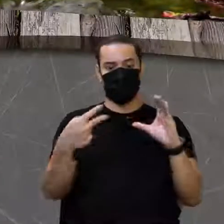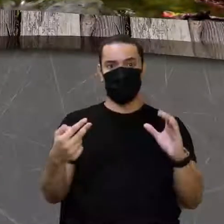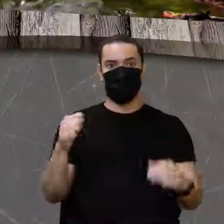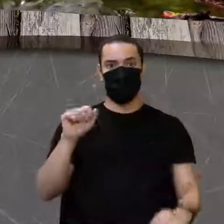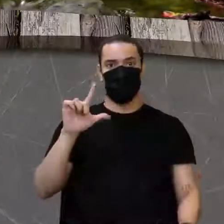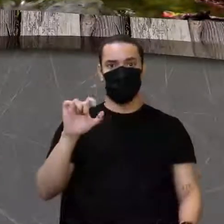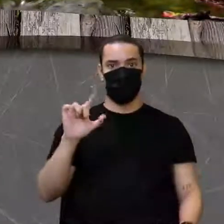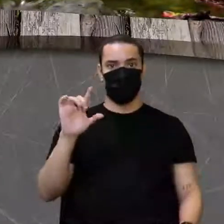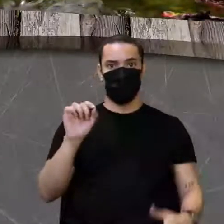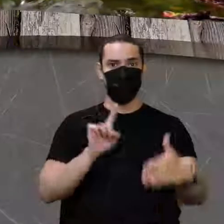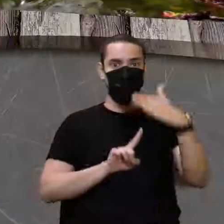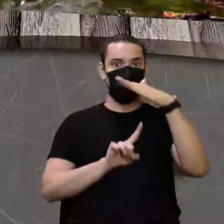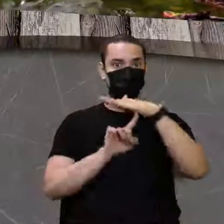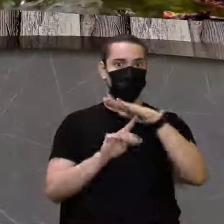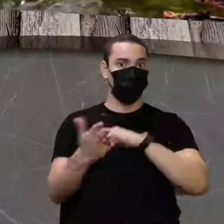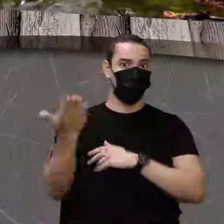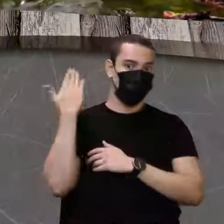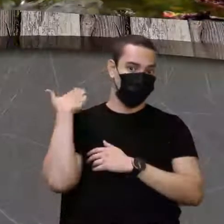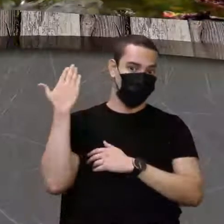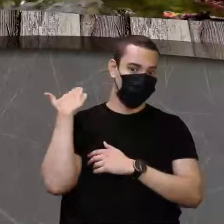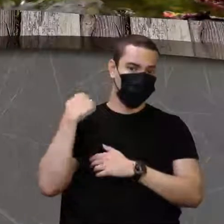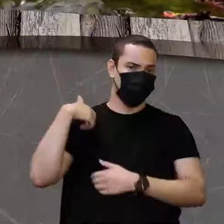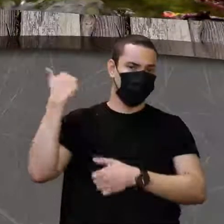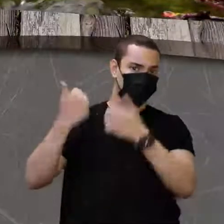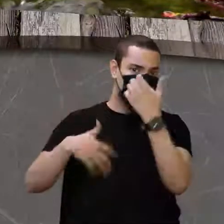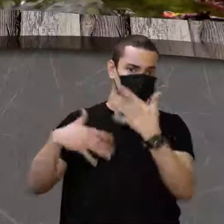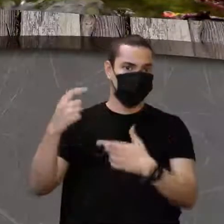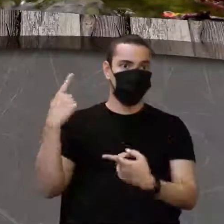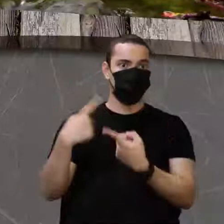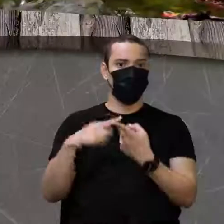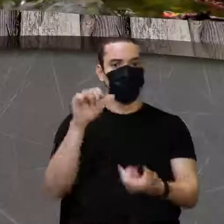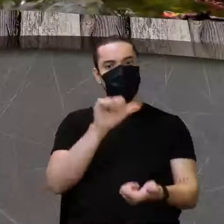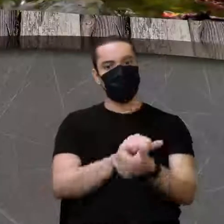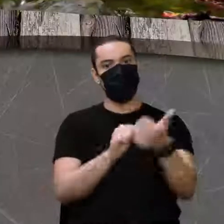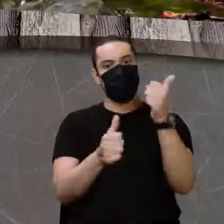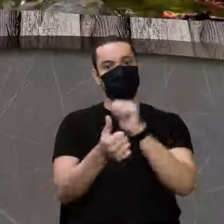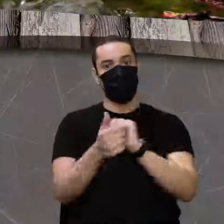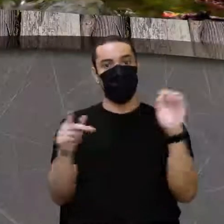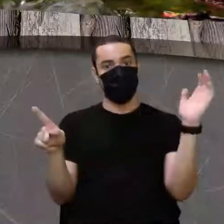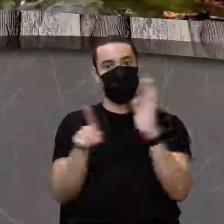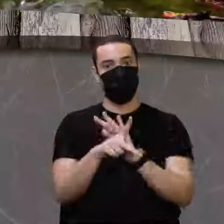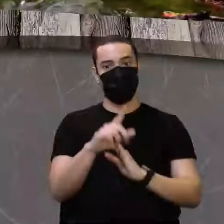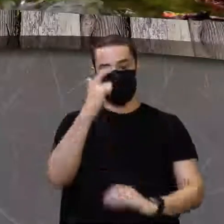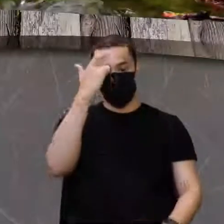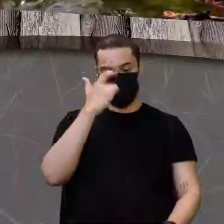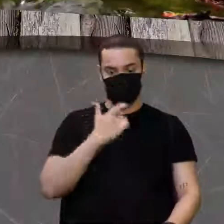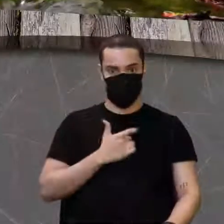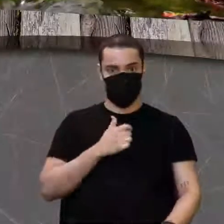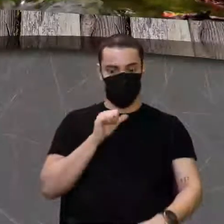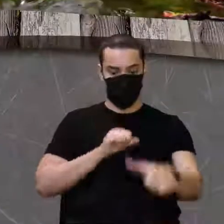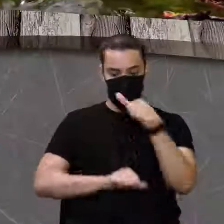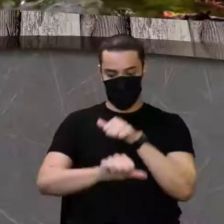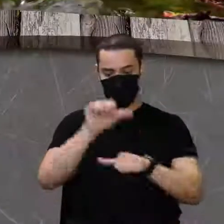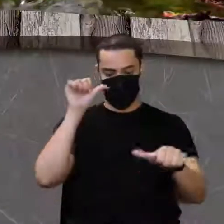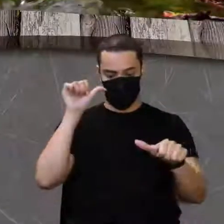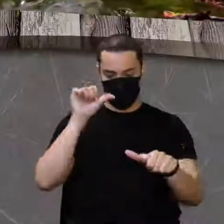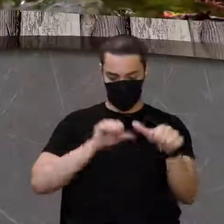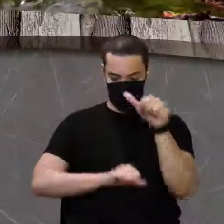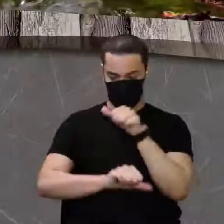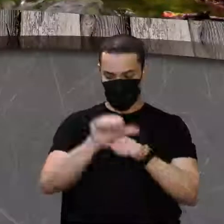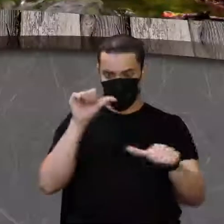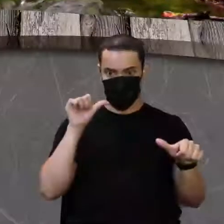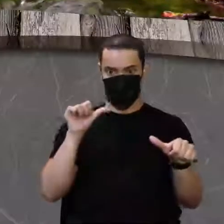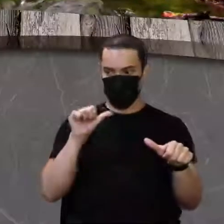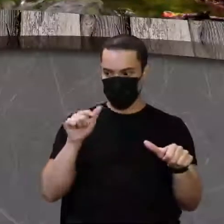unidade 1? E esses indivíduos podem sofrer neles mesmos mutações, e essas mutações